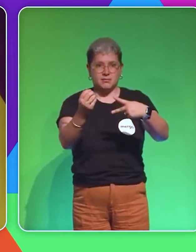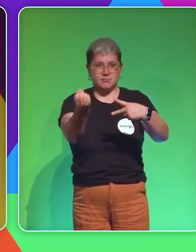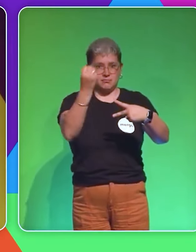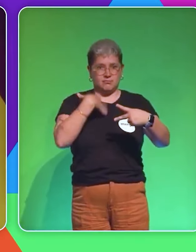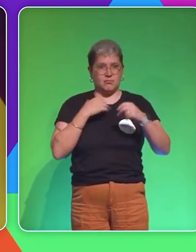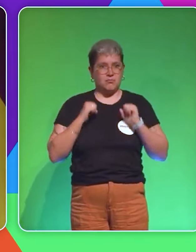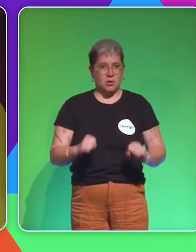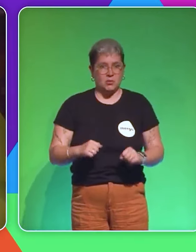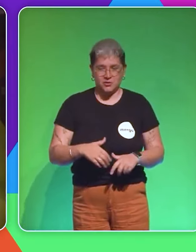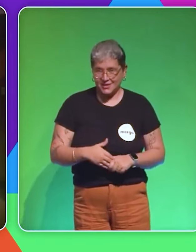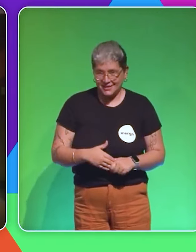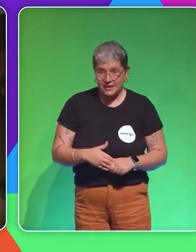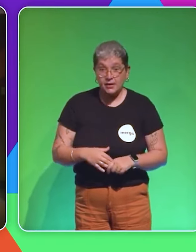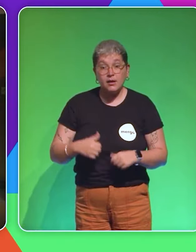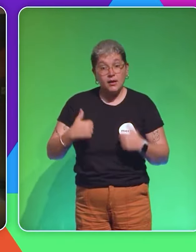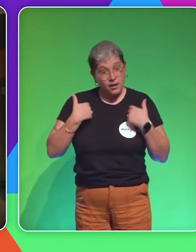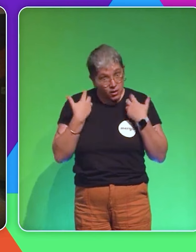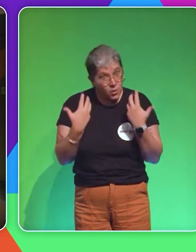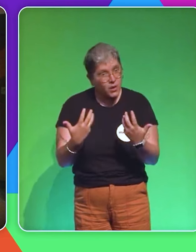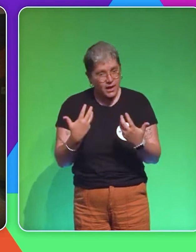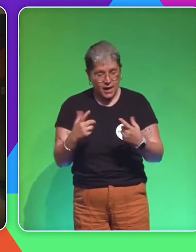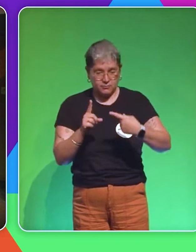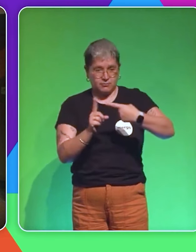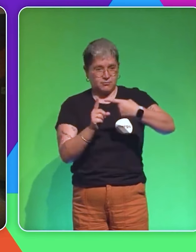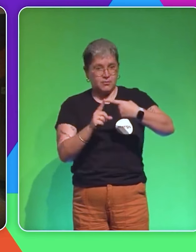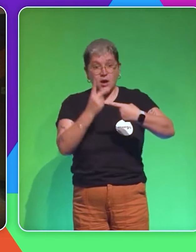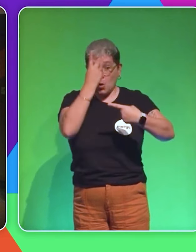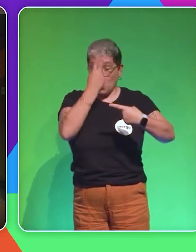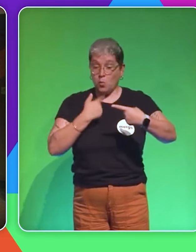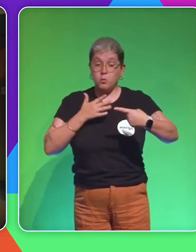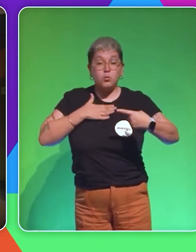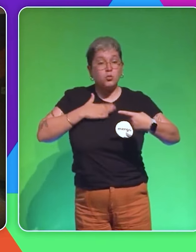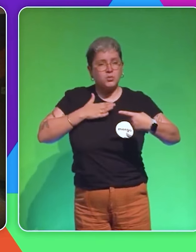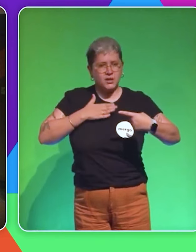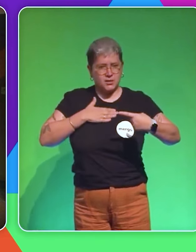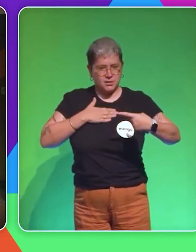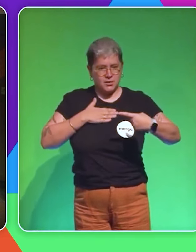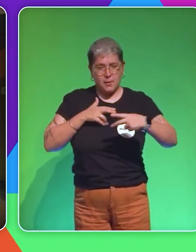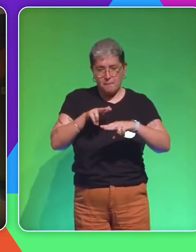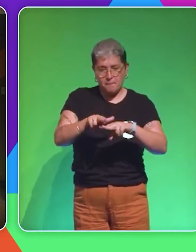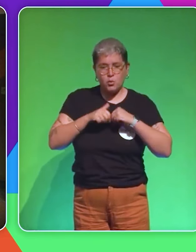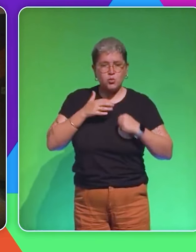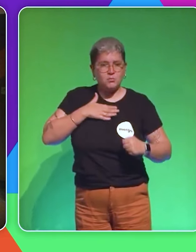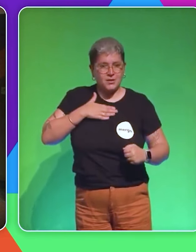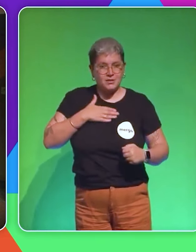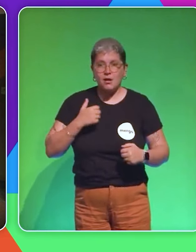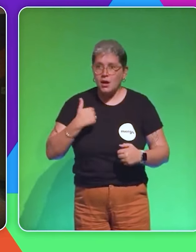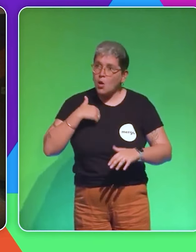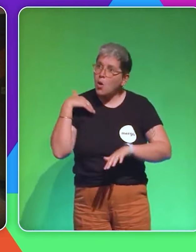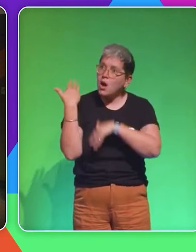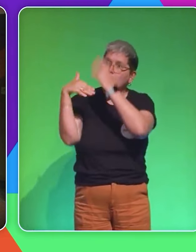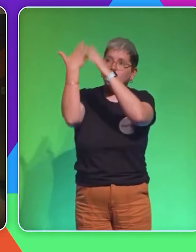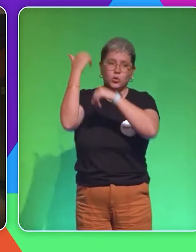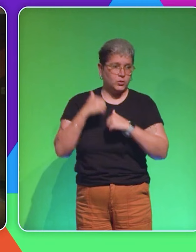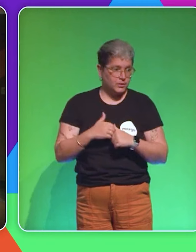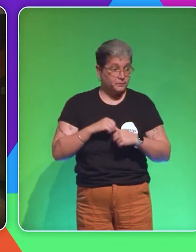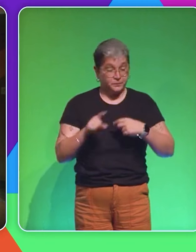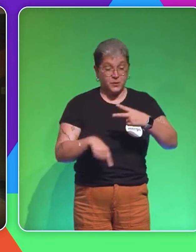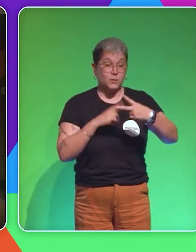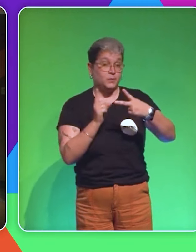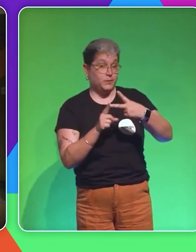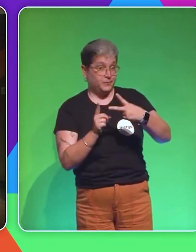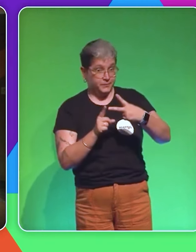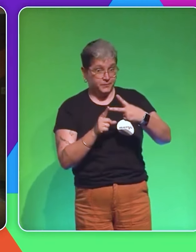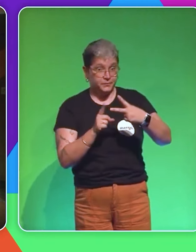então eu quero evoluir Então é por mim sem hipocrisia é por mim porque eu gosto o segundo motivo